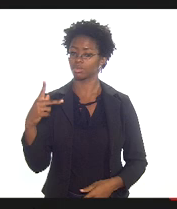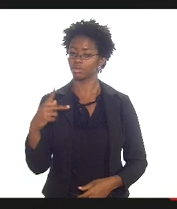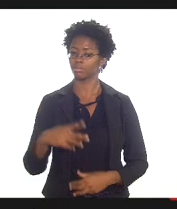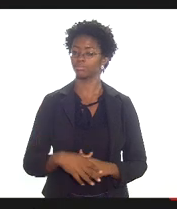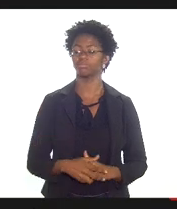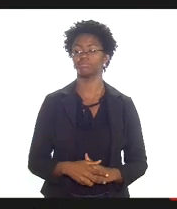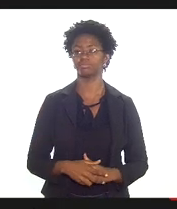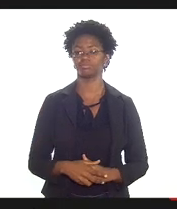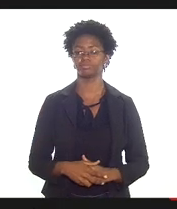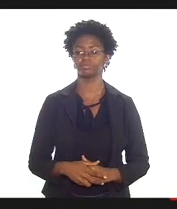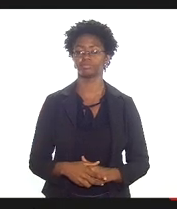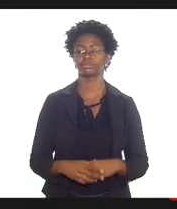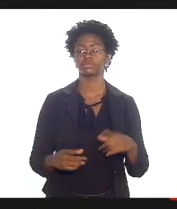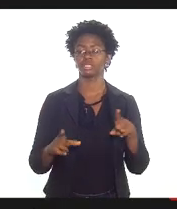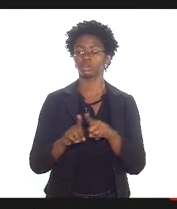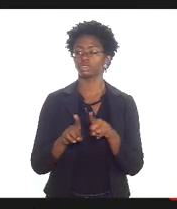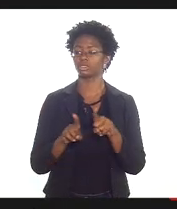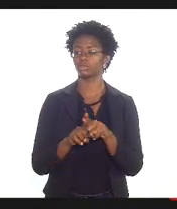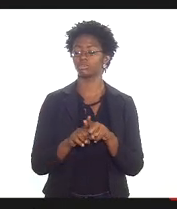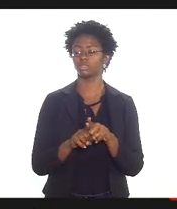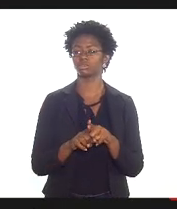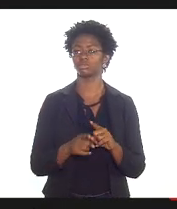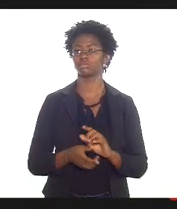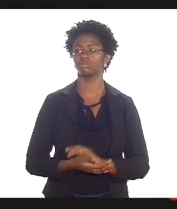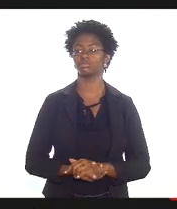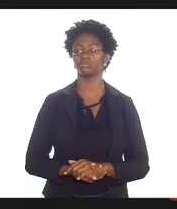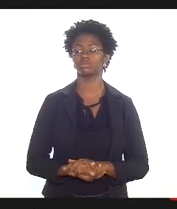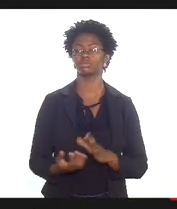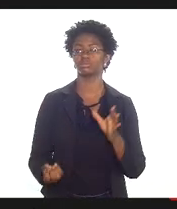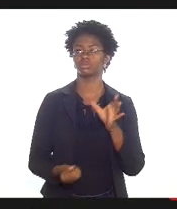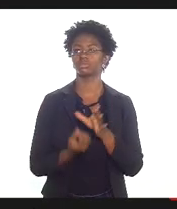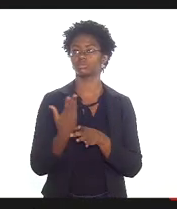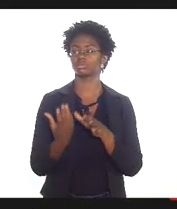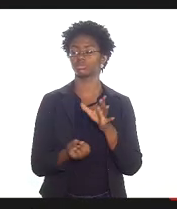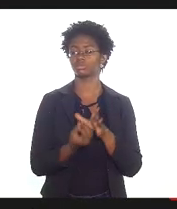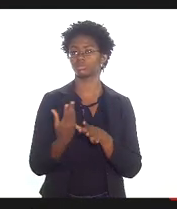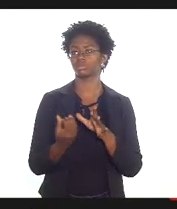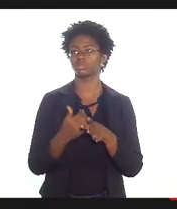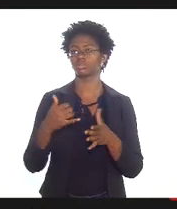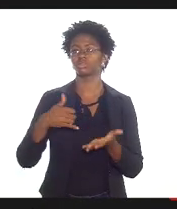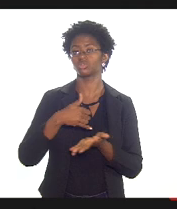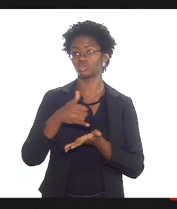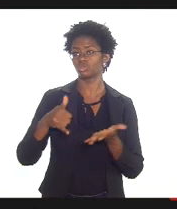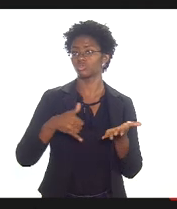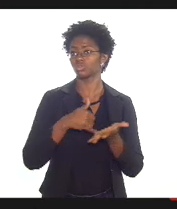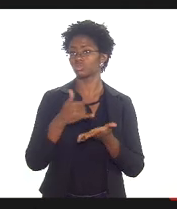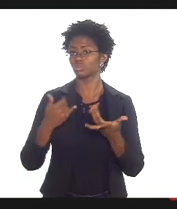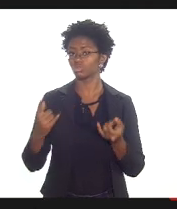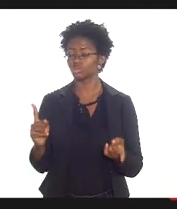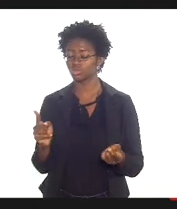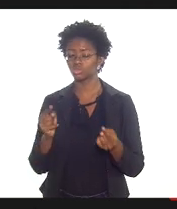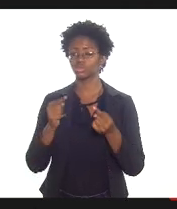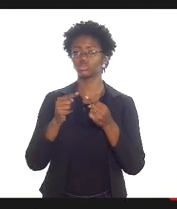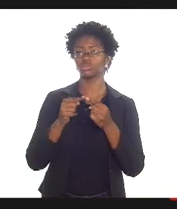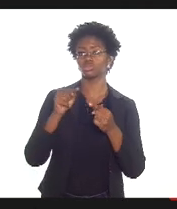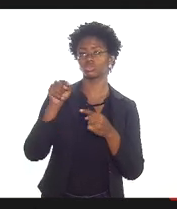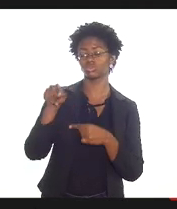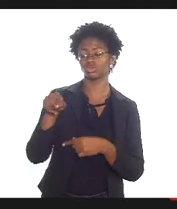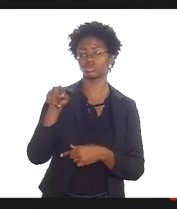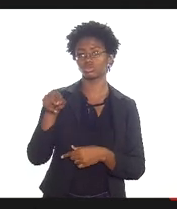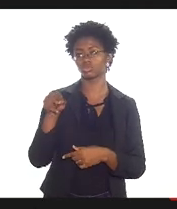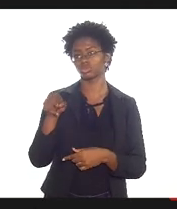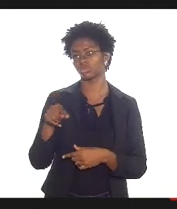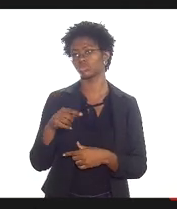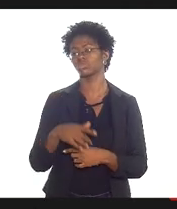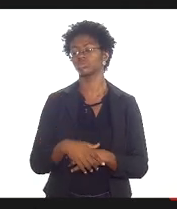tela, e a produção de óleo equivalente, daí significa óleo mais